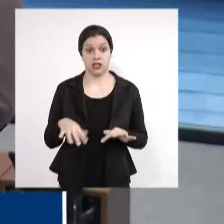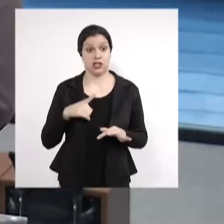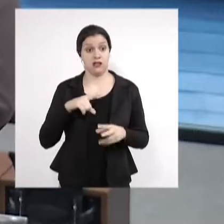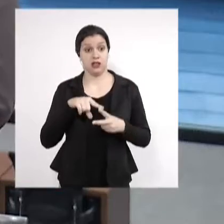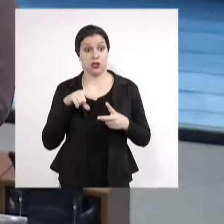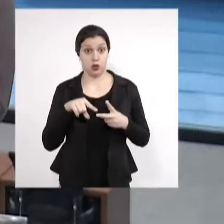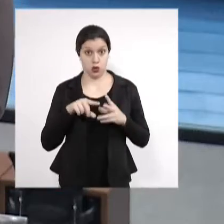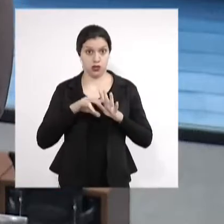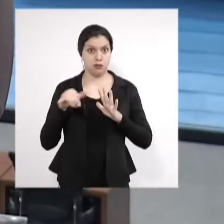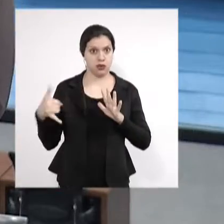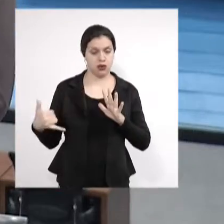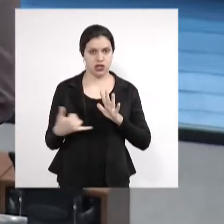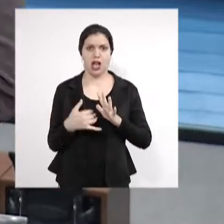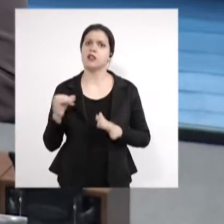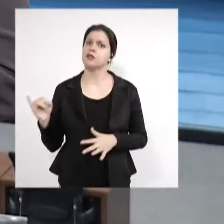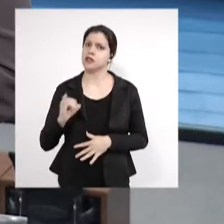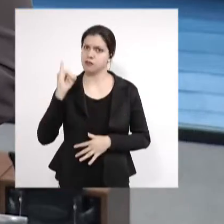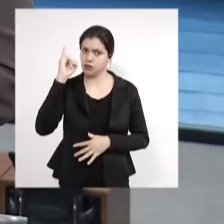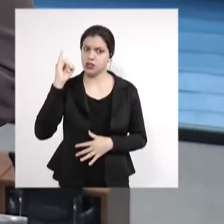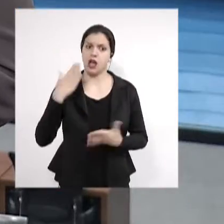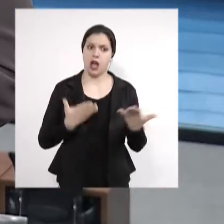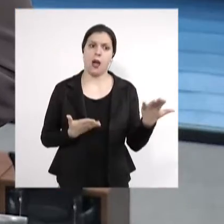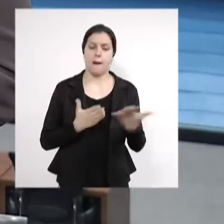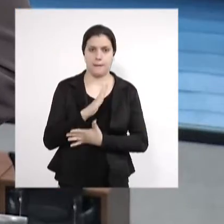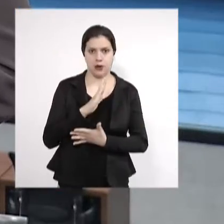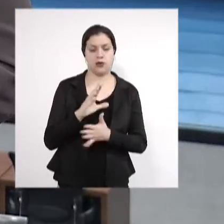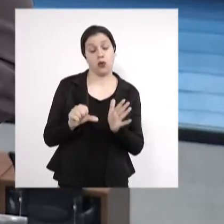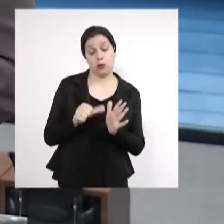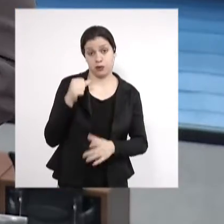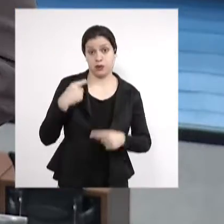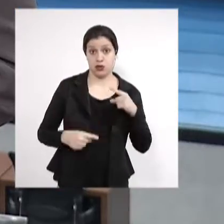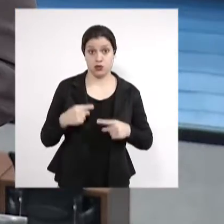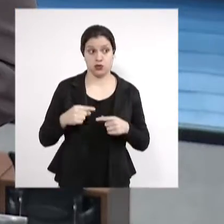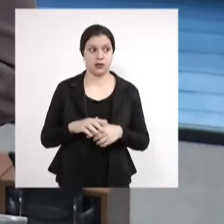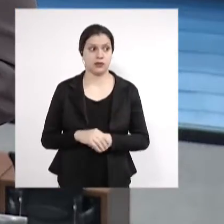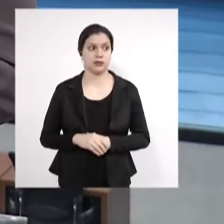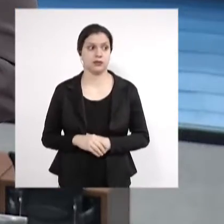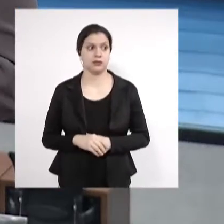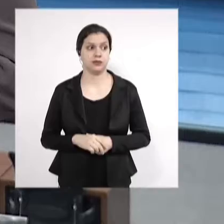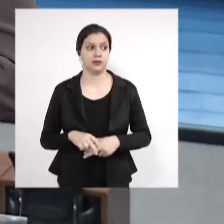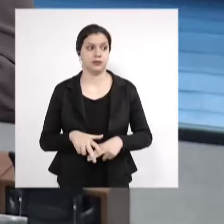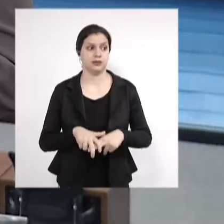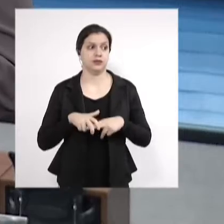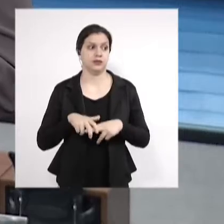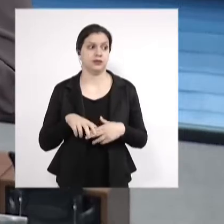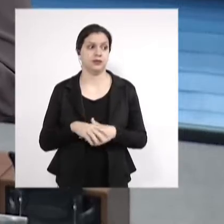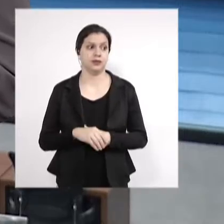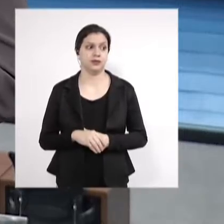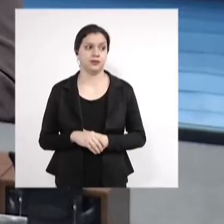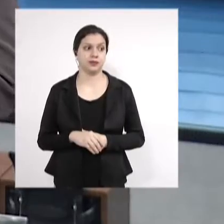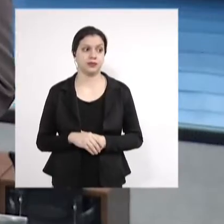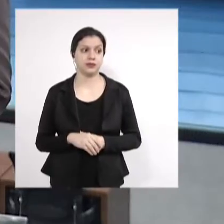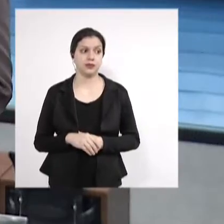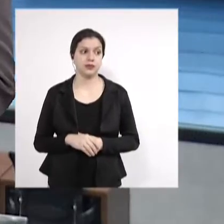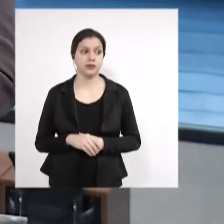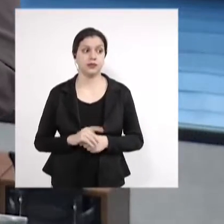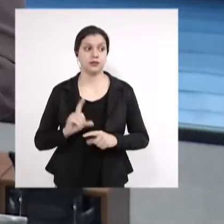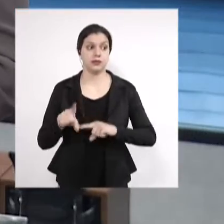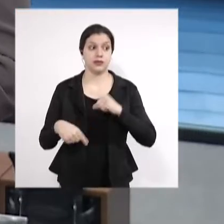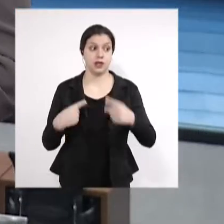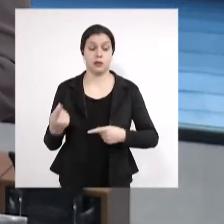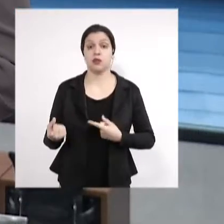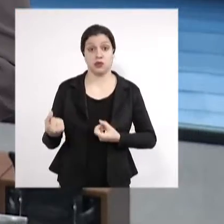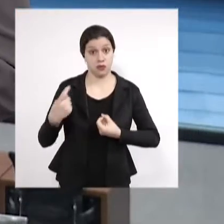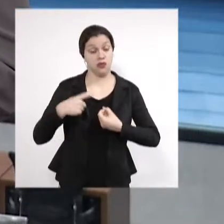2 projetos muito importantes, aprovados em primeira discussão. Então a gente, nos próximos programas, a gente